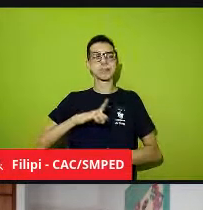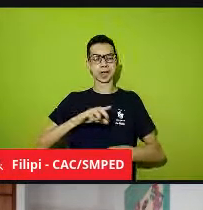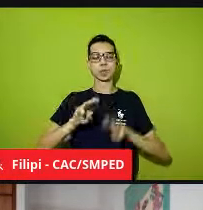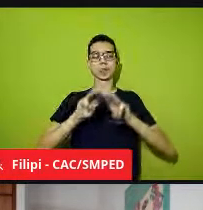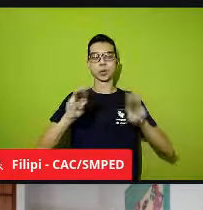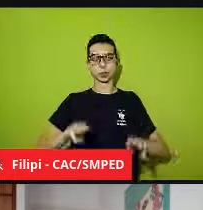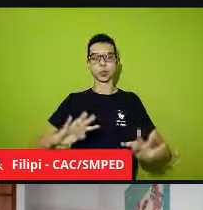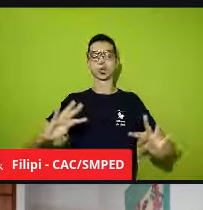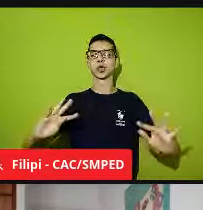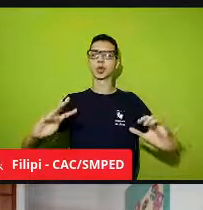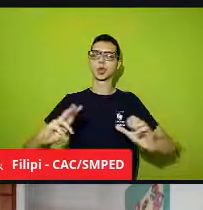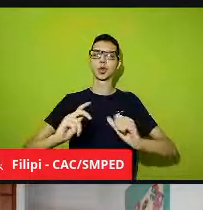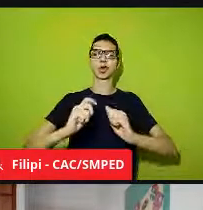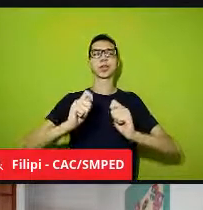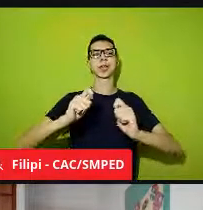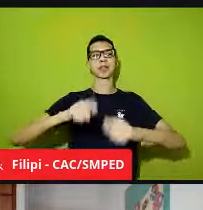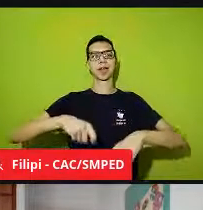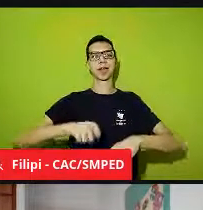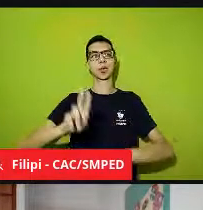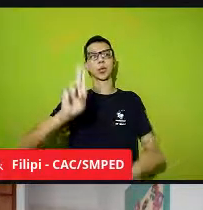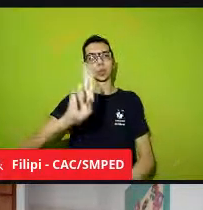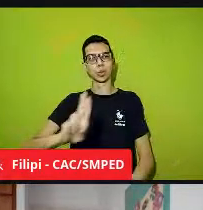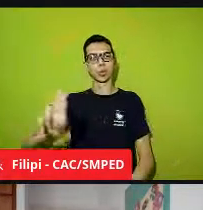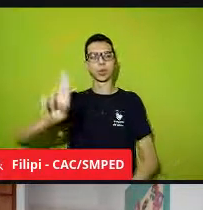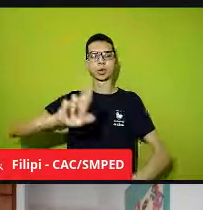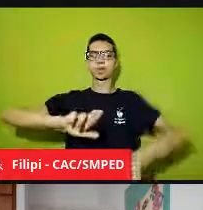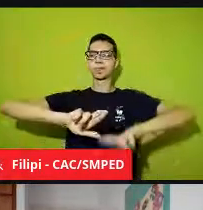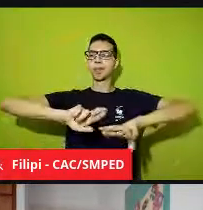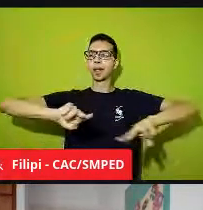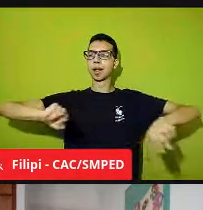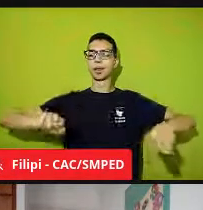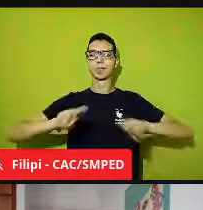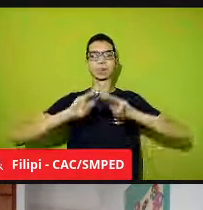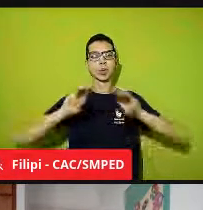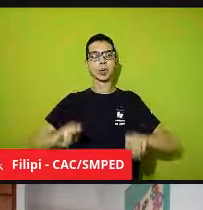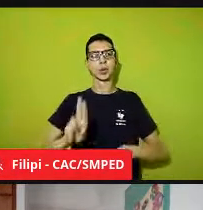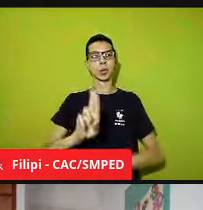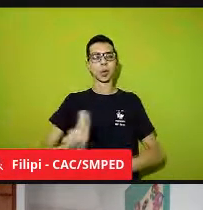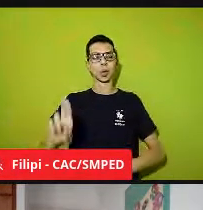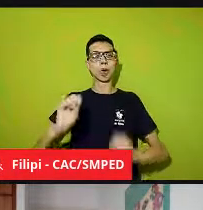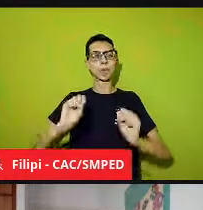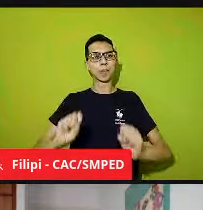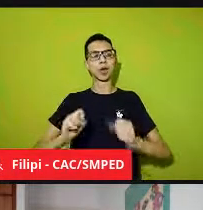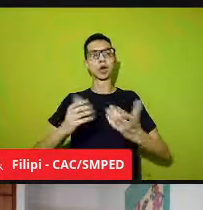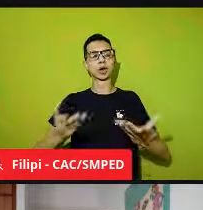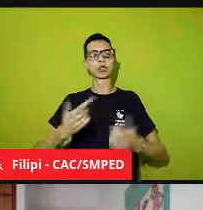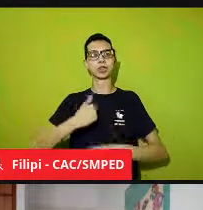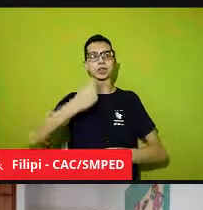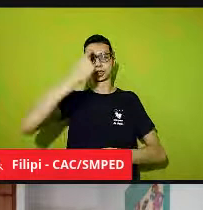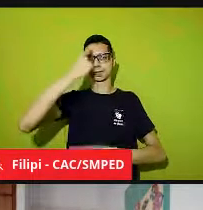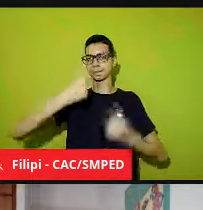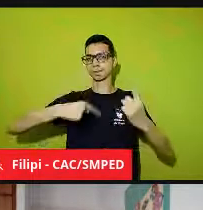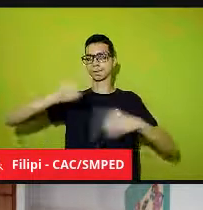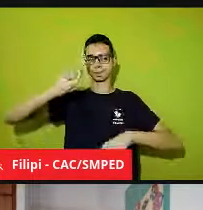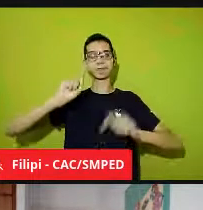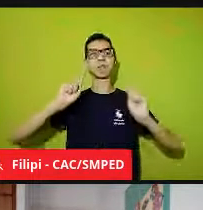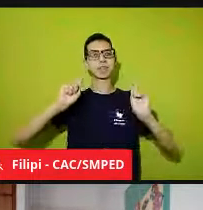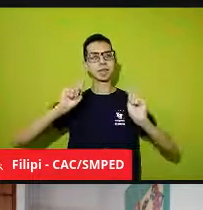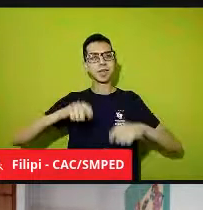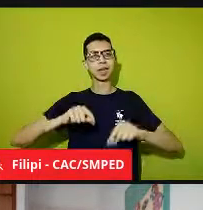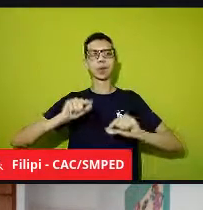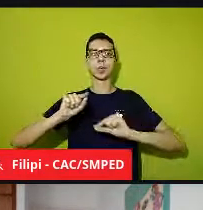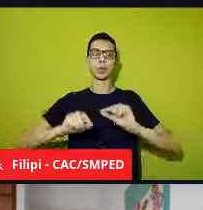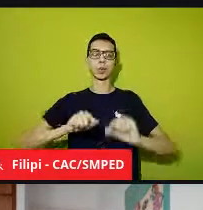né? Diversifica esse uso dos museus. Eu acho que a gente tem muito desse ganho e pode reorientar, né,